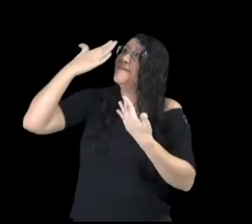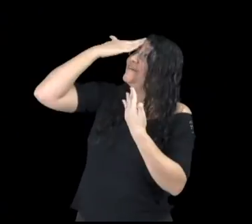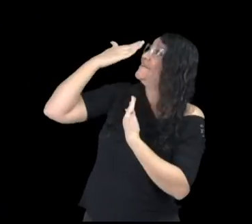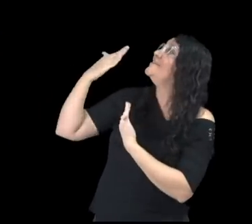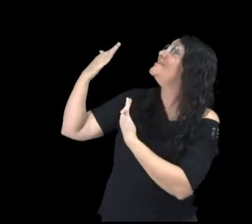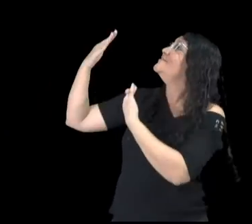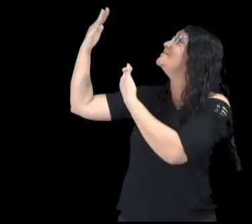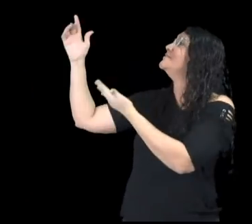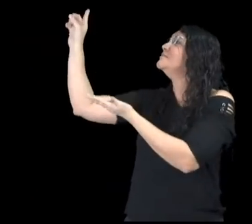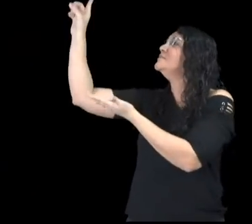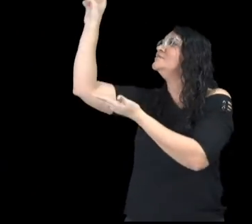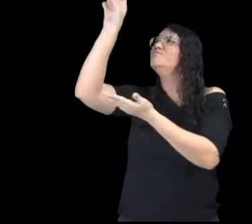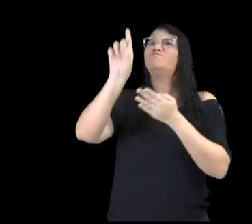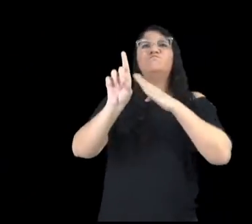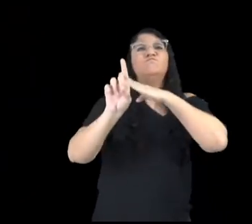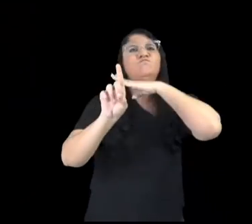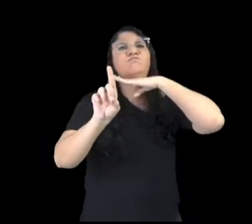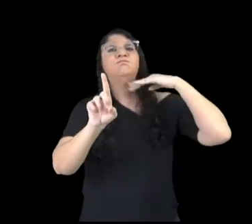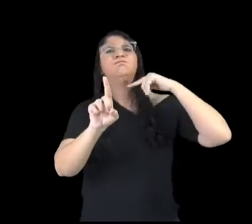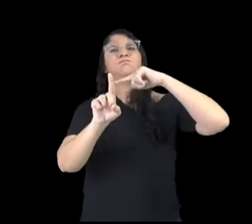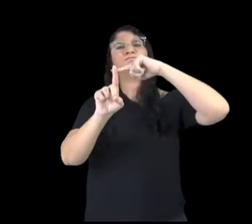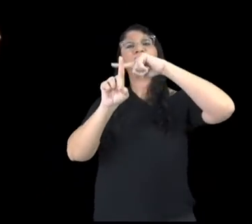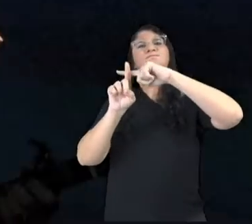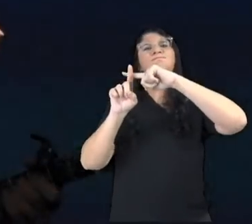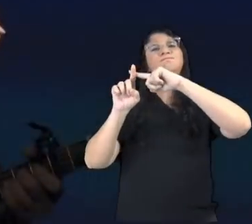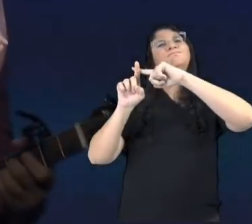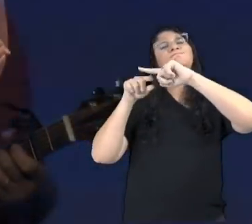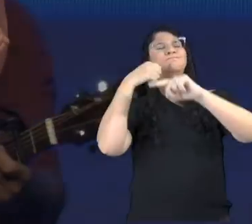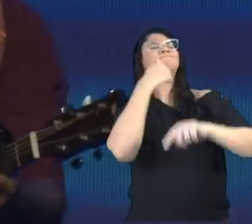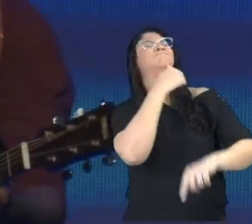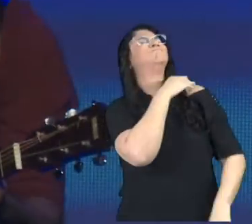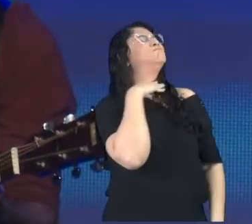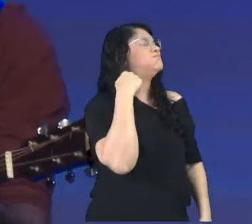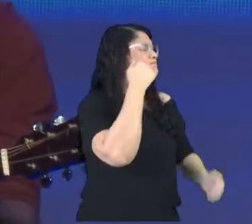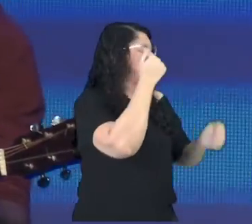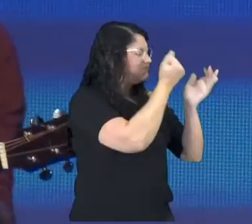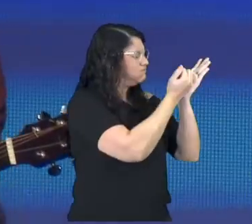levou. Você deu sua vida,